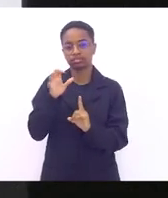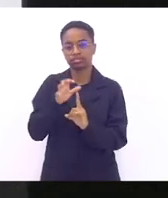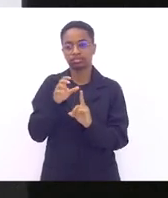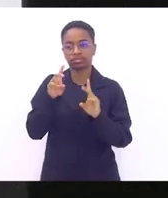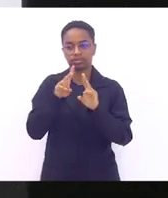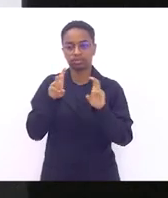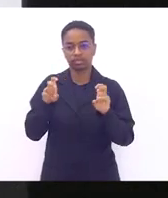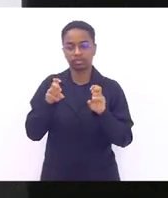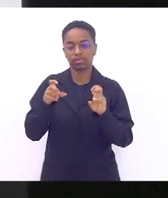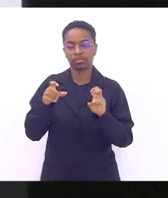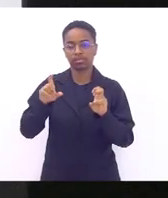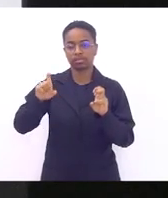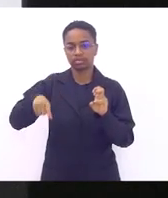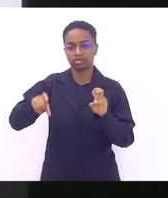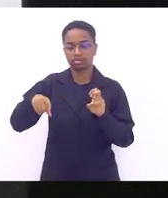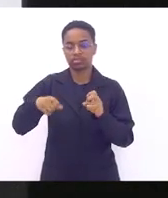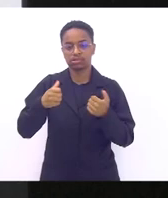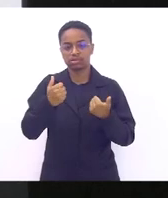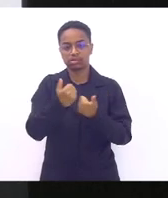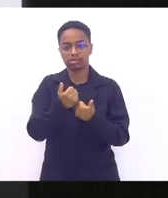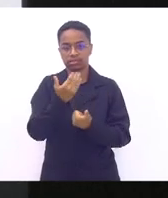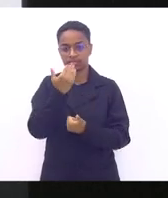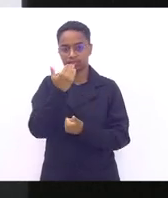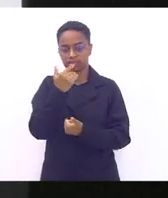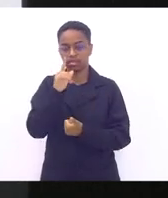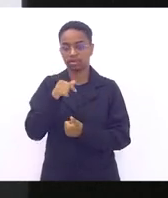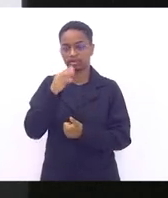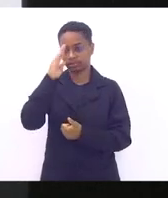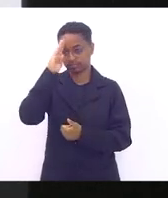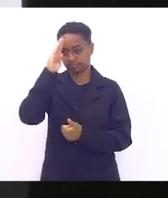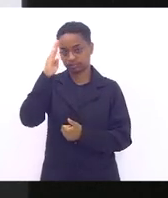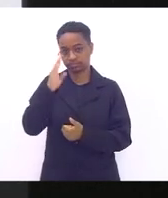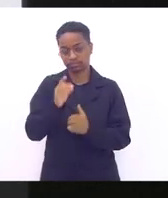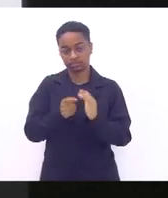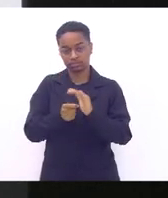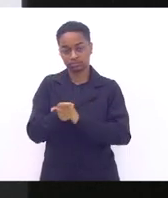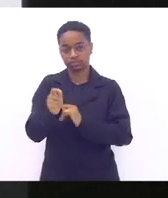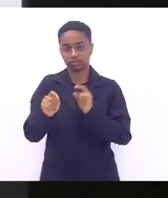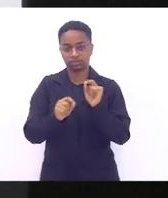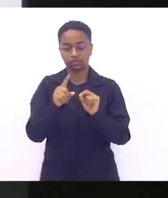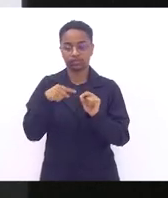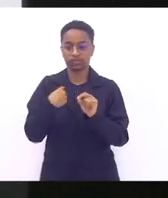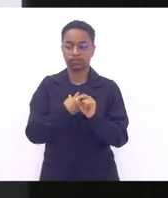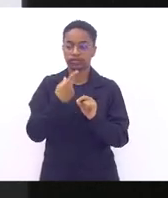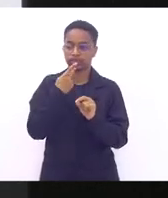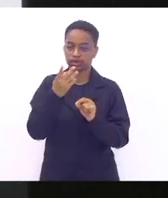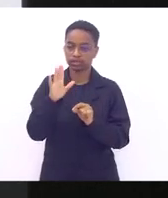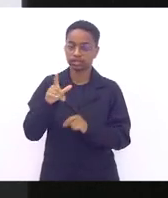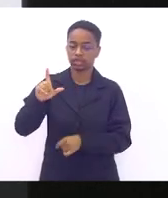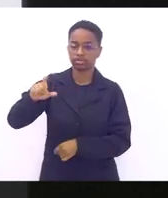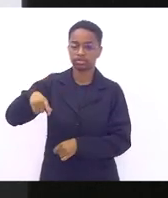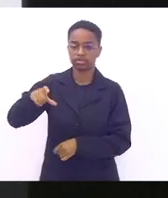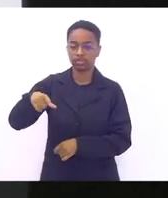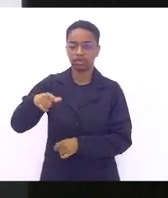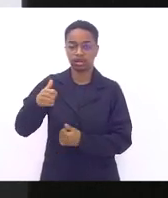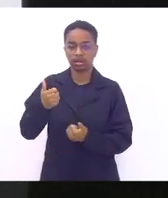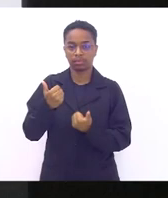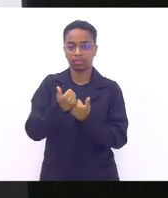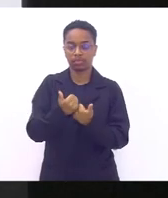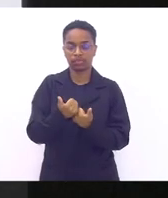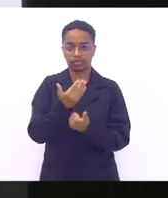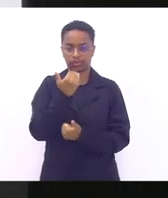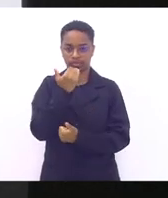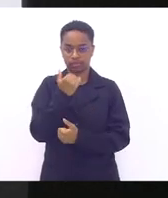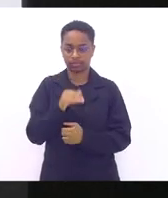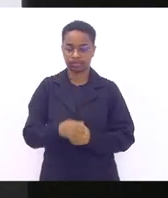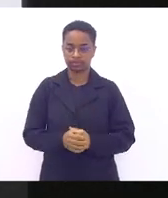grande ação prevista, um grande investimento, é naquilo que a gente já falou, que é do Vale Alimentação.